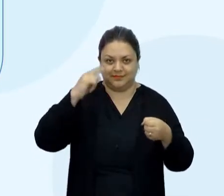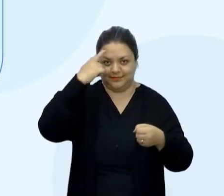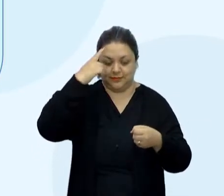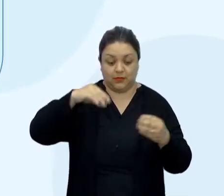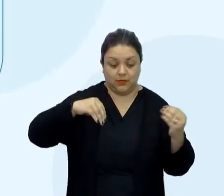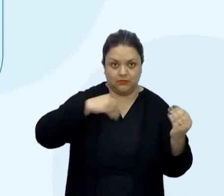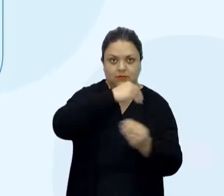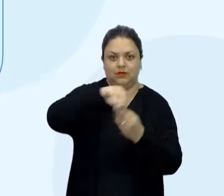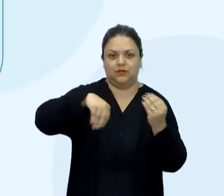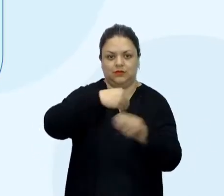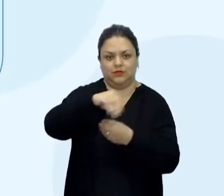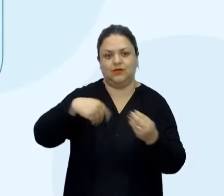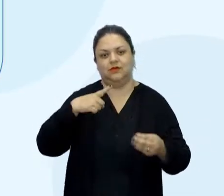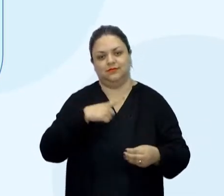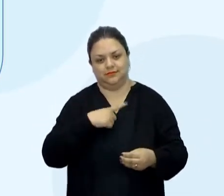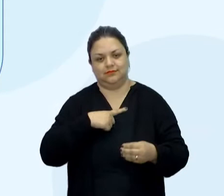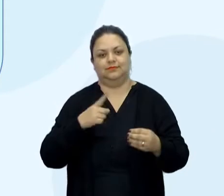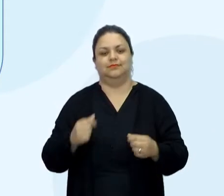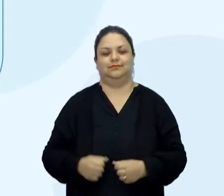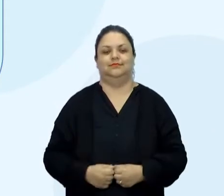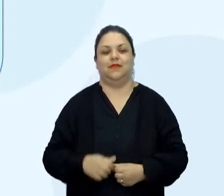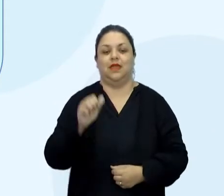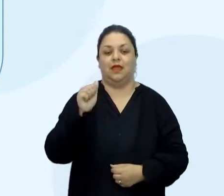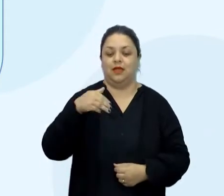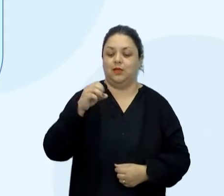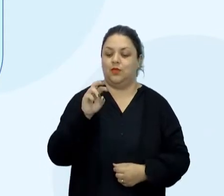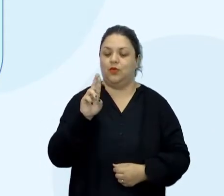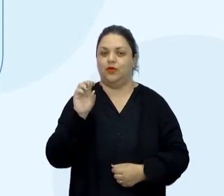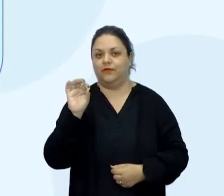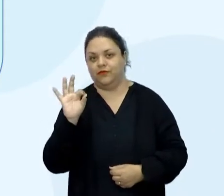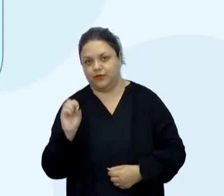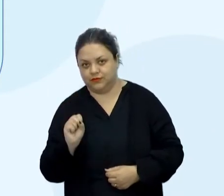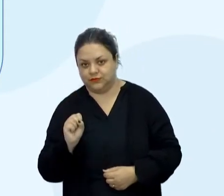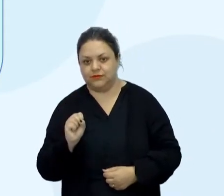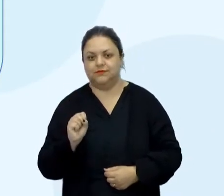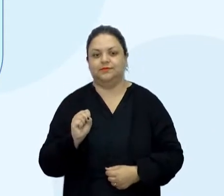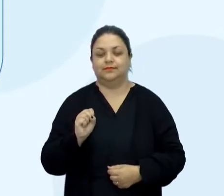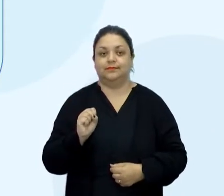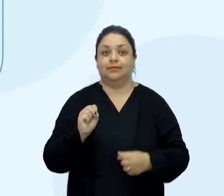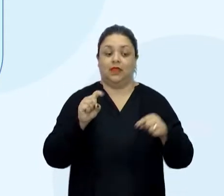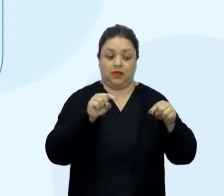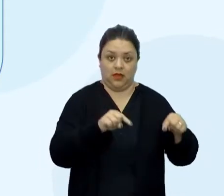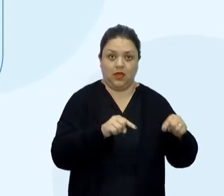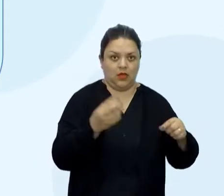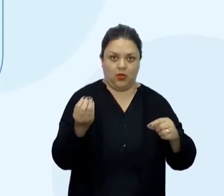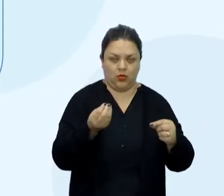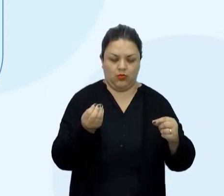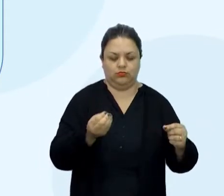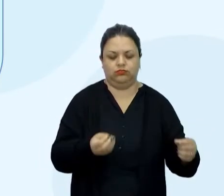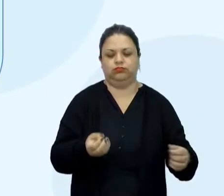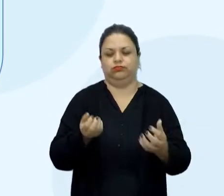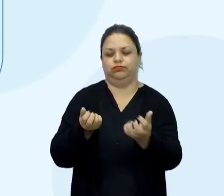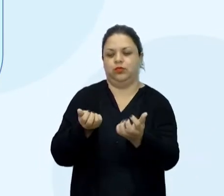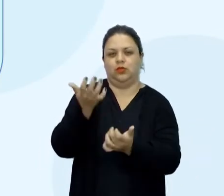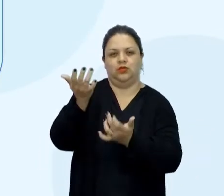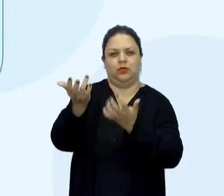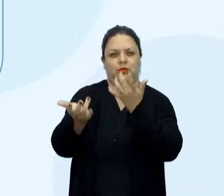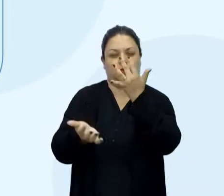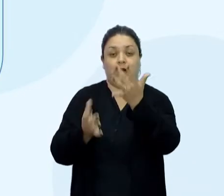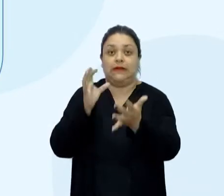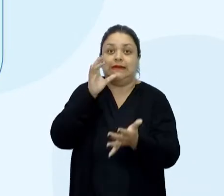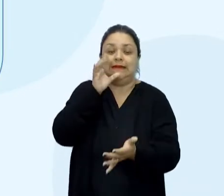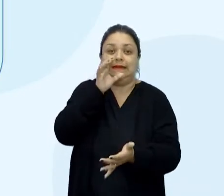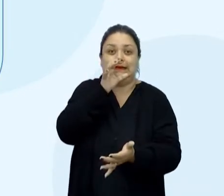Óxidos, nitretos e carbetos também. Então, o material cerâmico, geralmente, ele é queimado em alta temperatura, tá? E